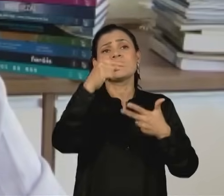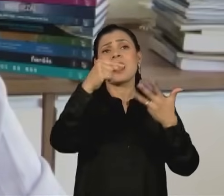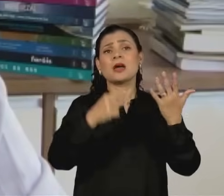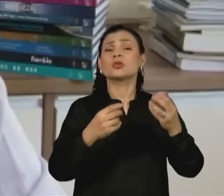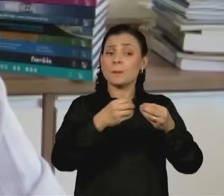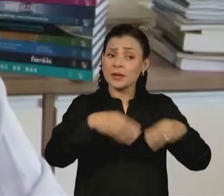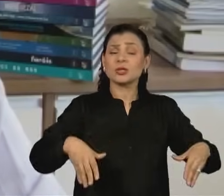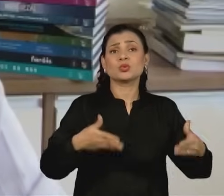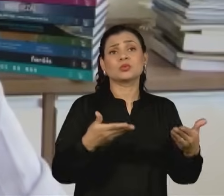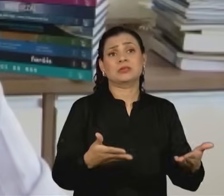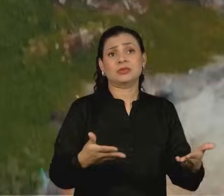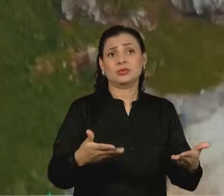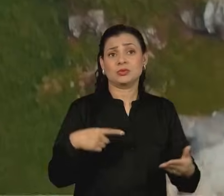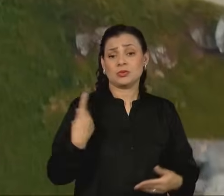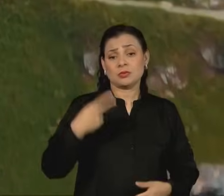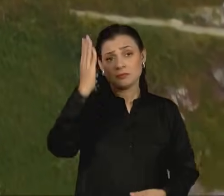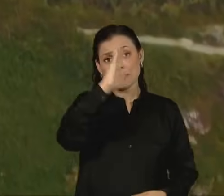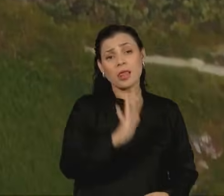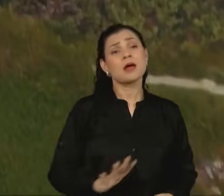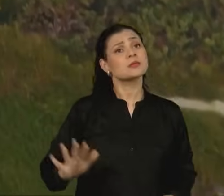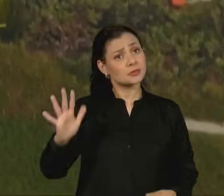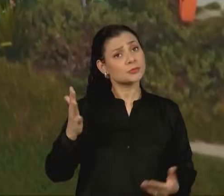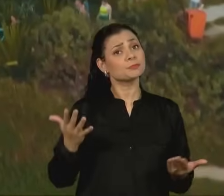trazem prejuízo para o nosso país.